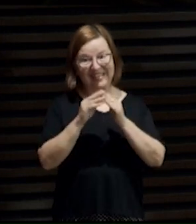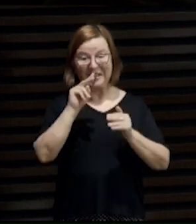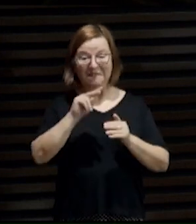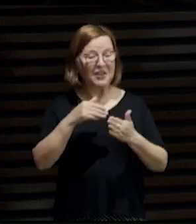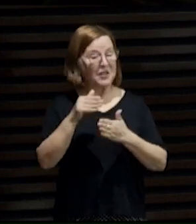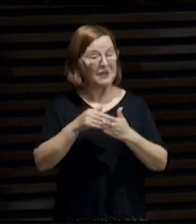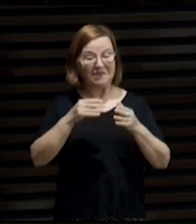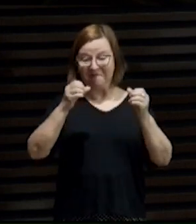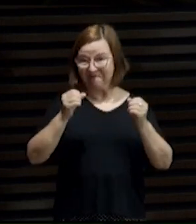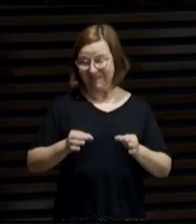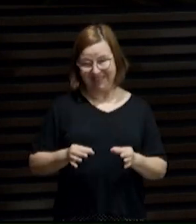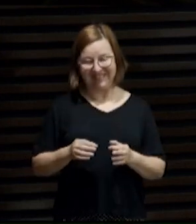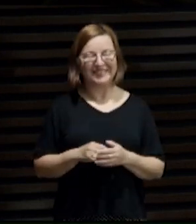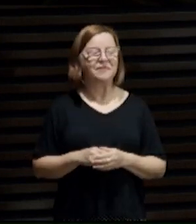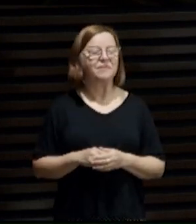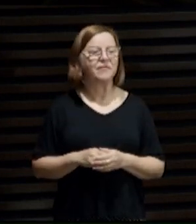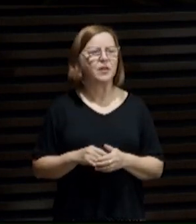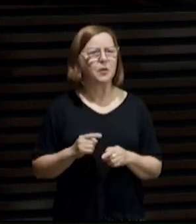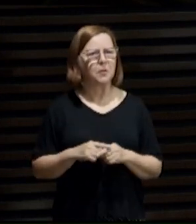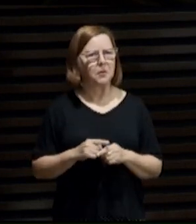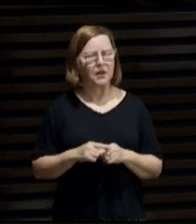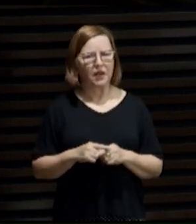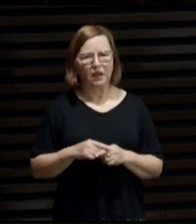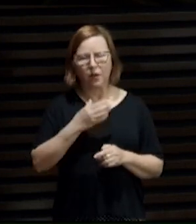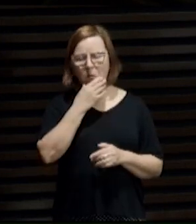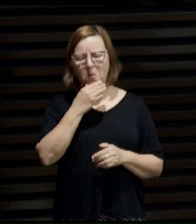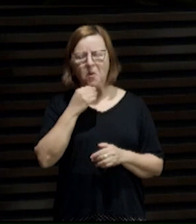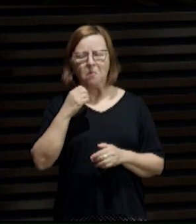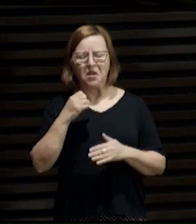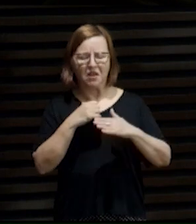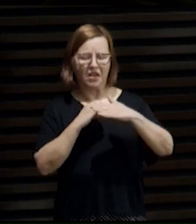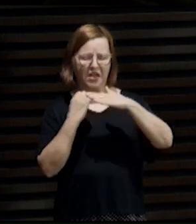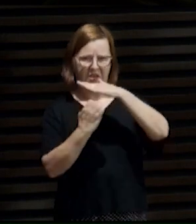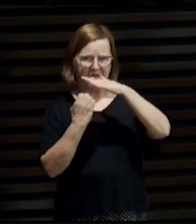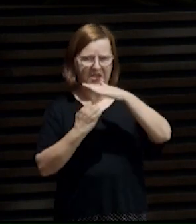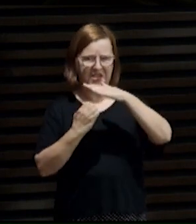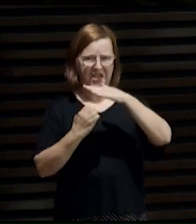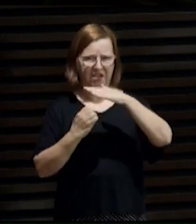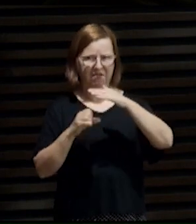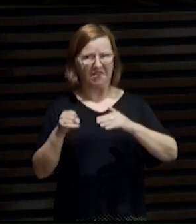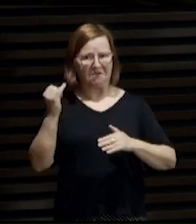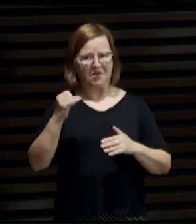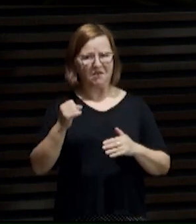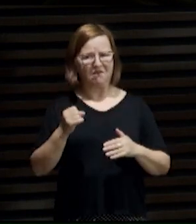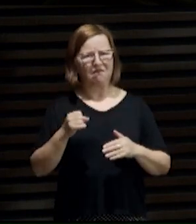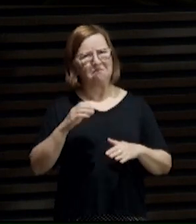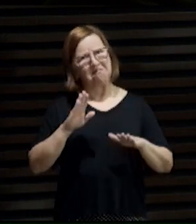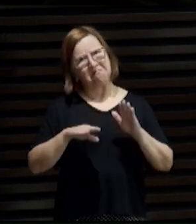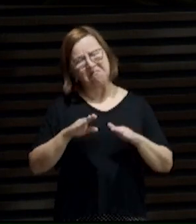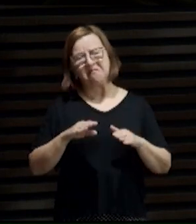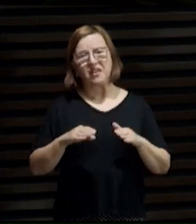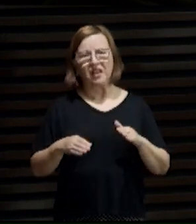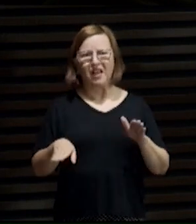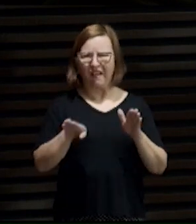Porque o grande empresário da cidade pode voltar para casa cheio de recursos e tendo